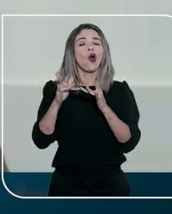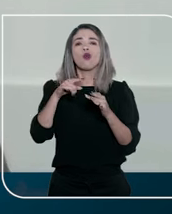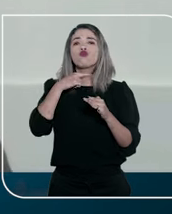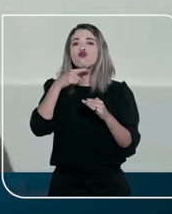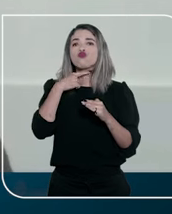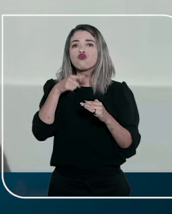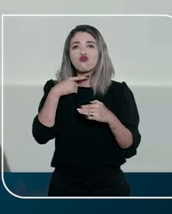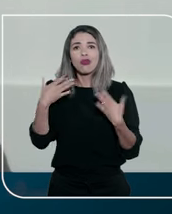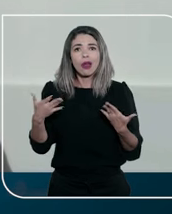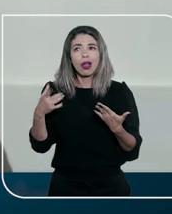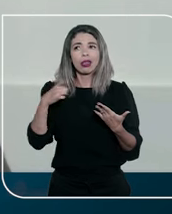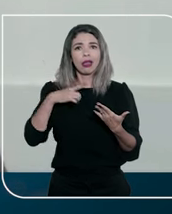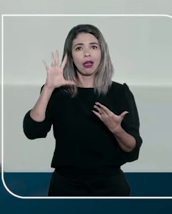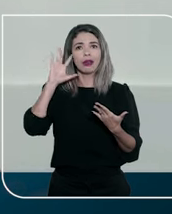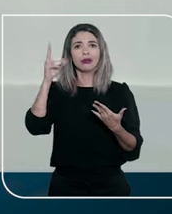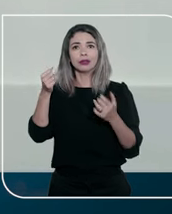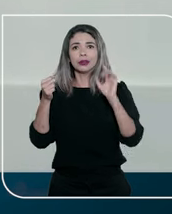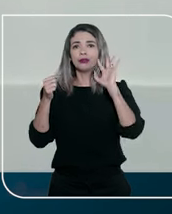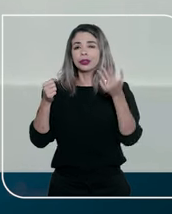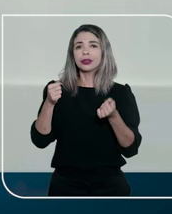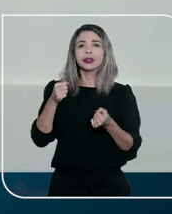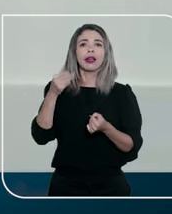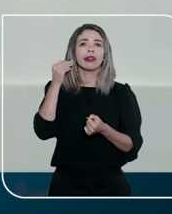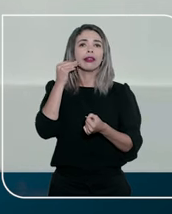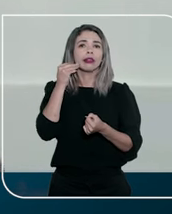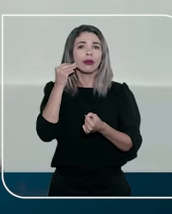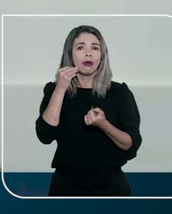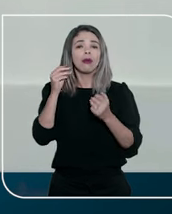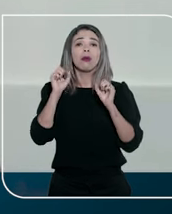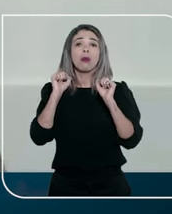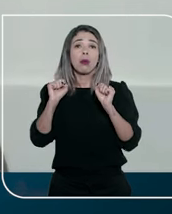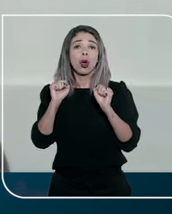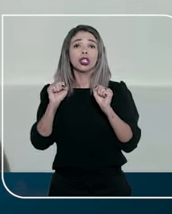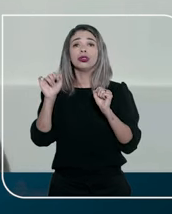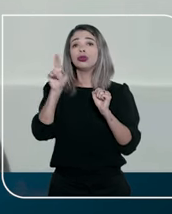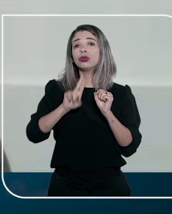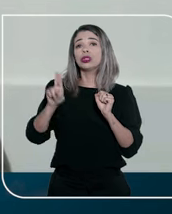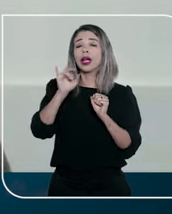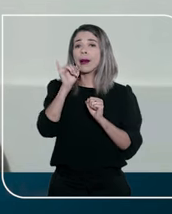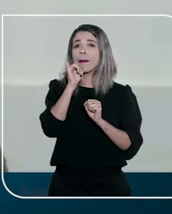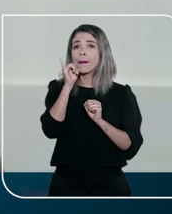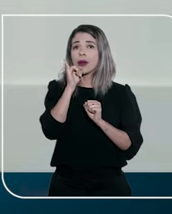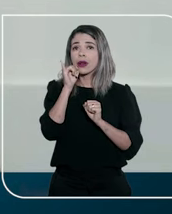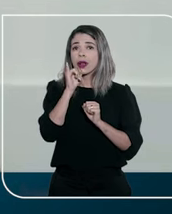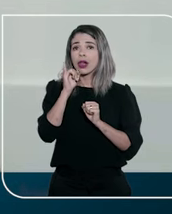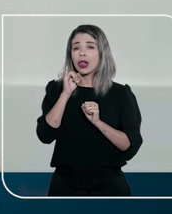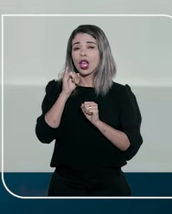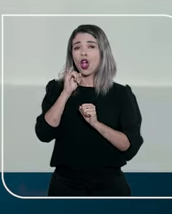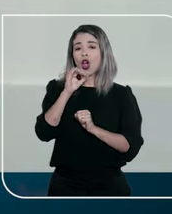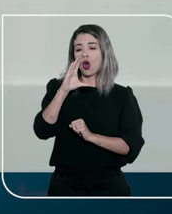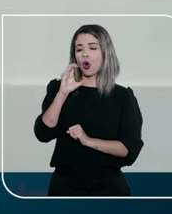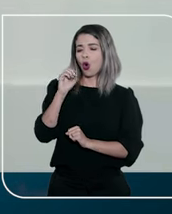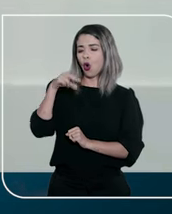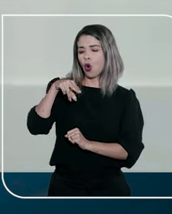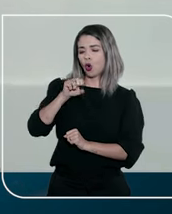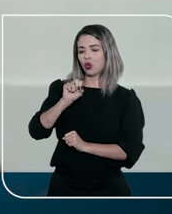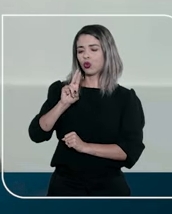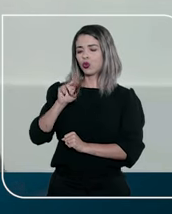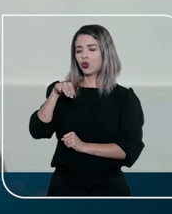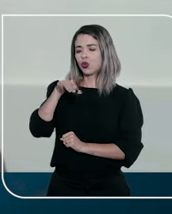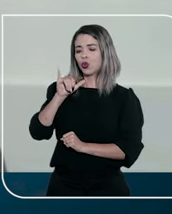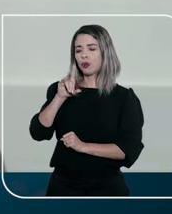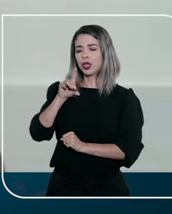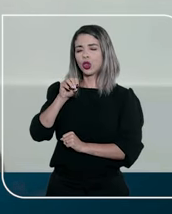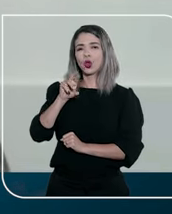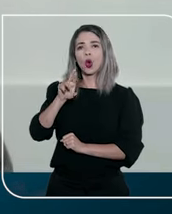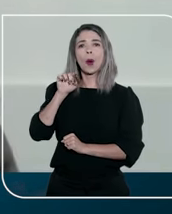de resolução desses problemas, por exemplo, utilizando o consumidor.gov, que é a plataforma do Ministério da